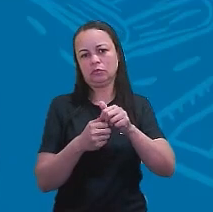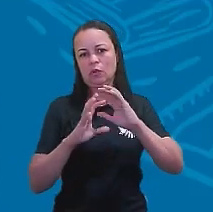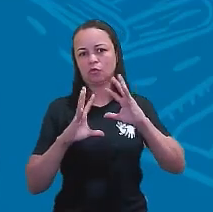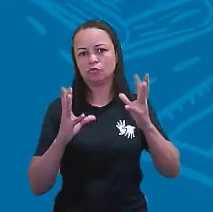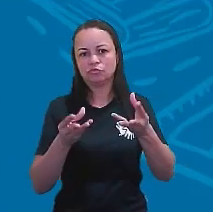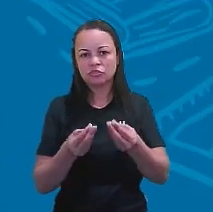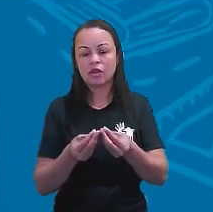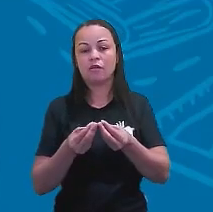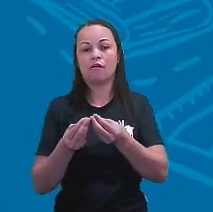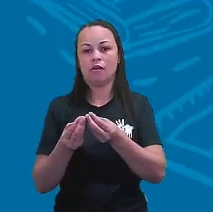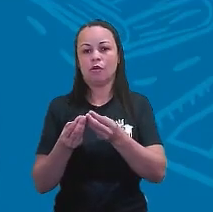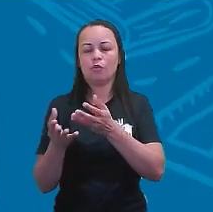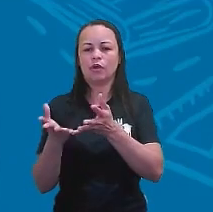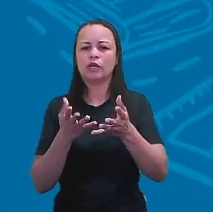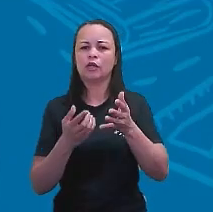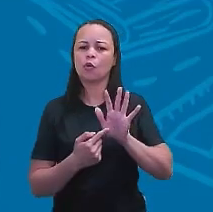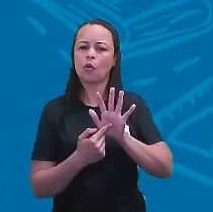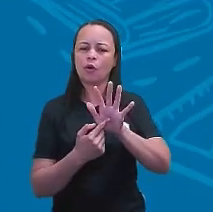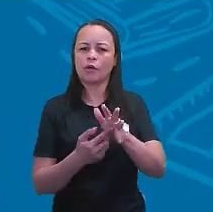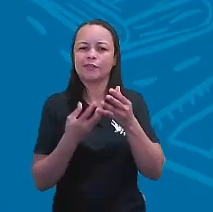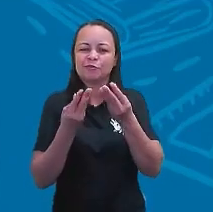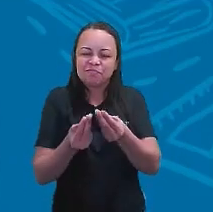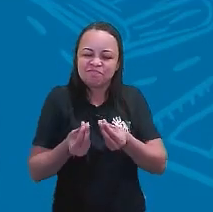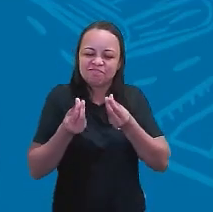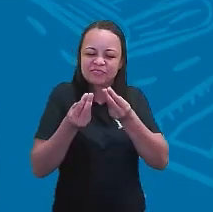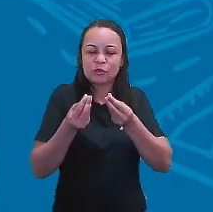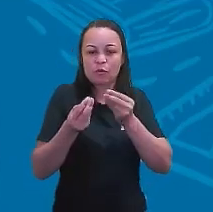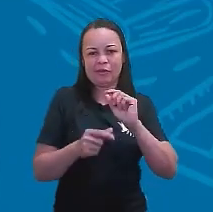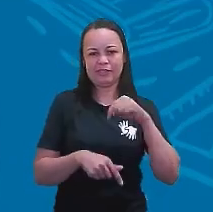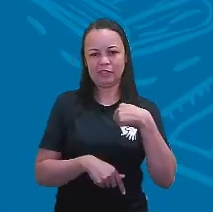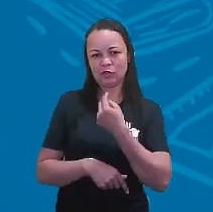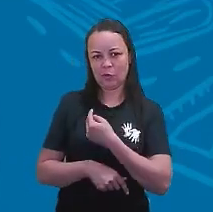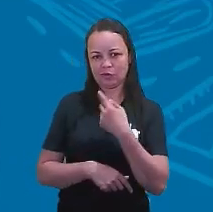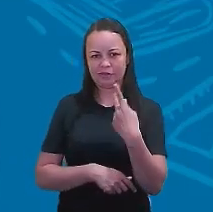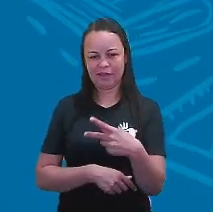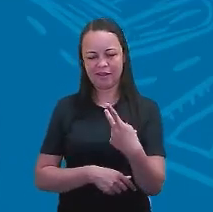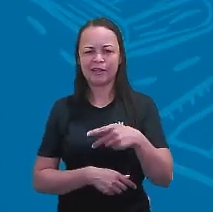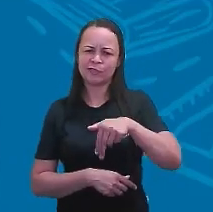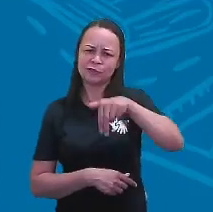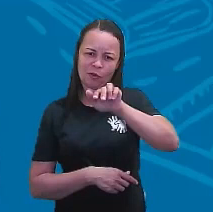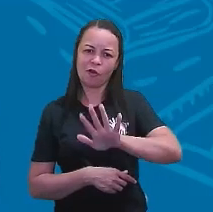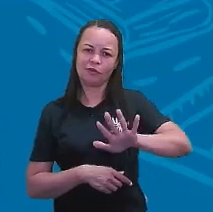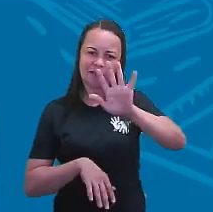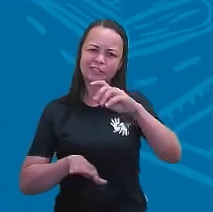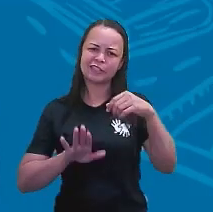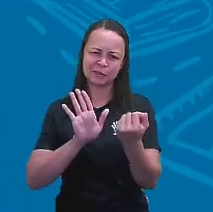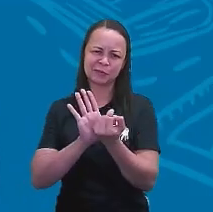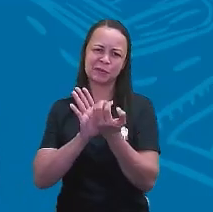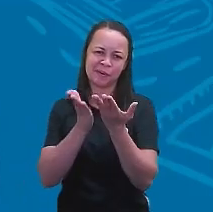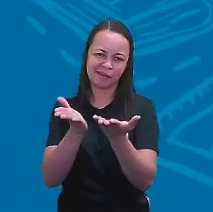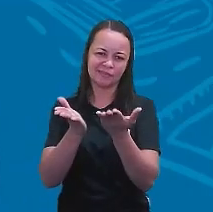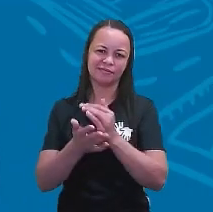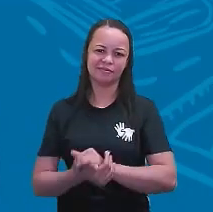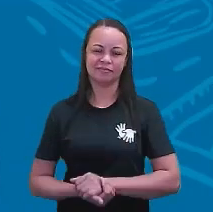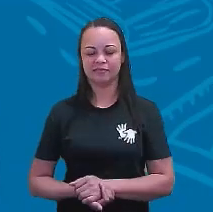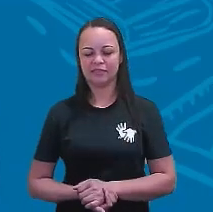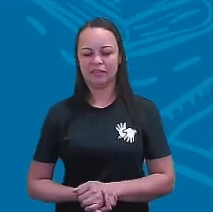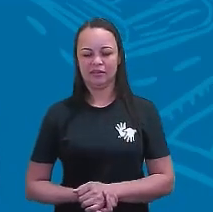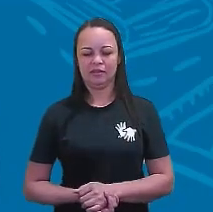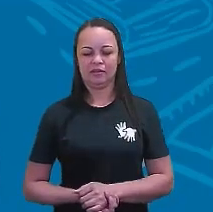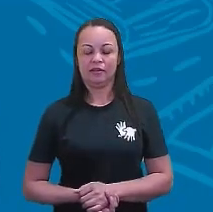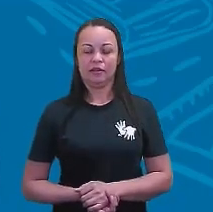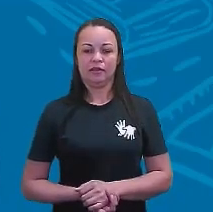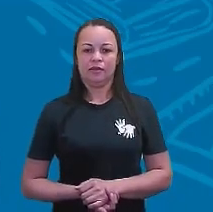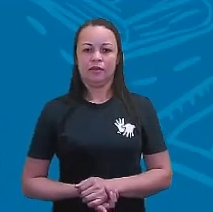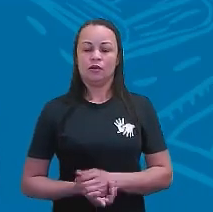geral, colocando sempre uma essência aí nossa do Nordeste, que é a sua marca. Bom, um pouquinho